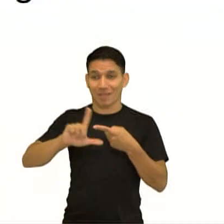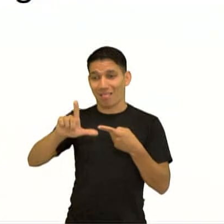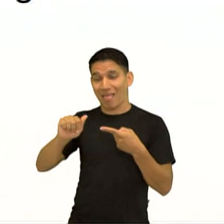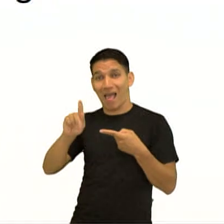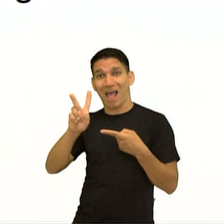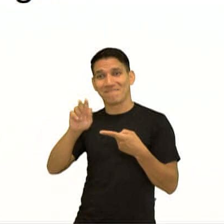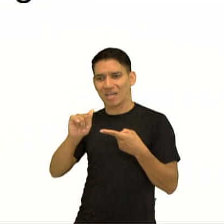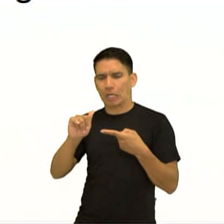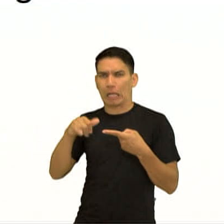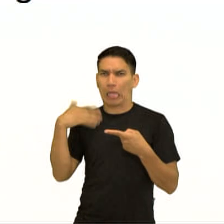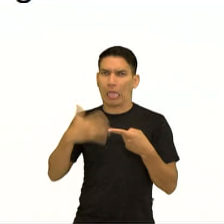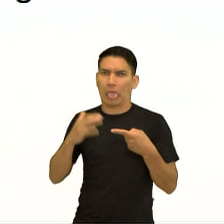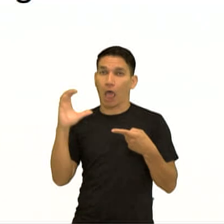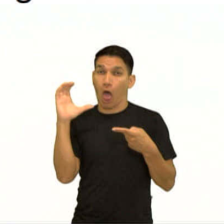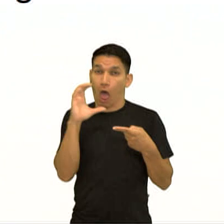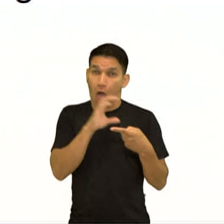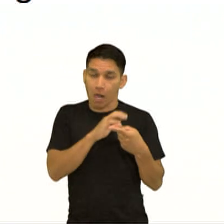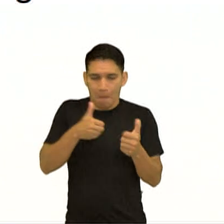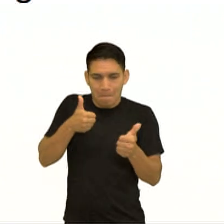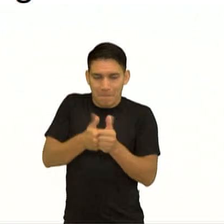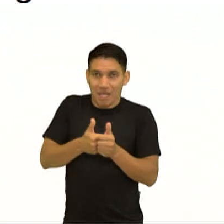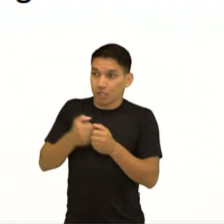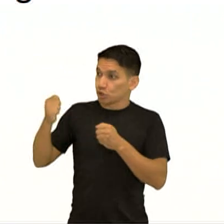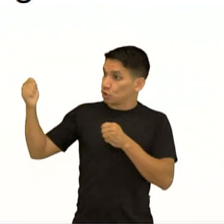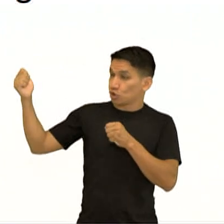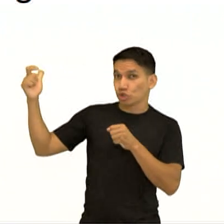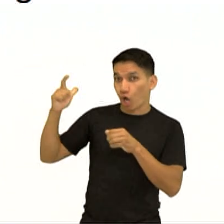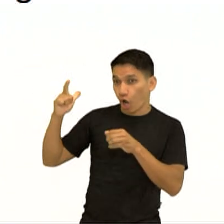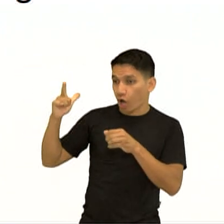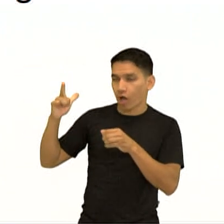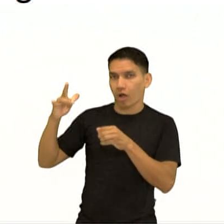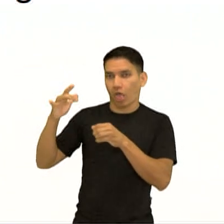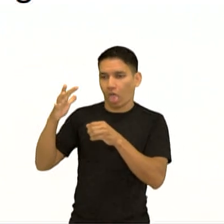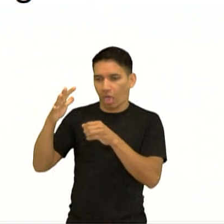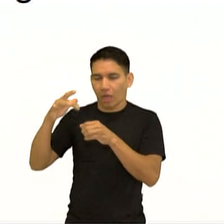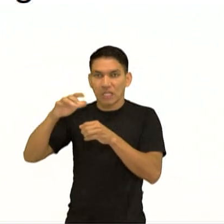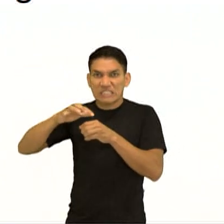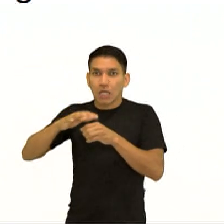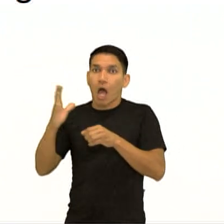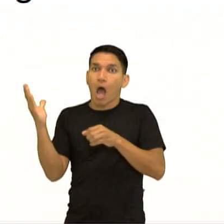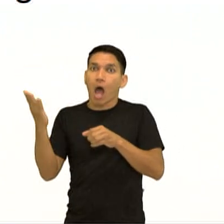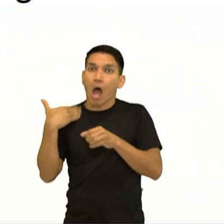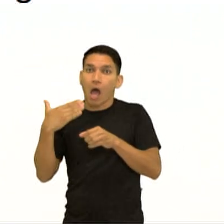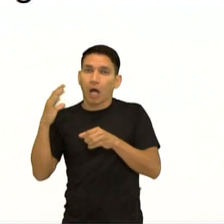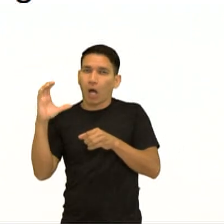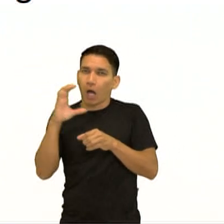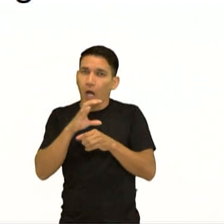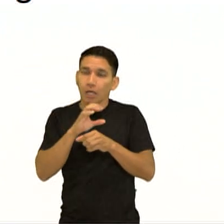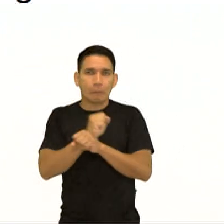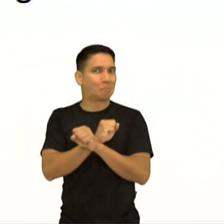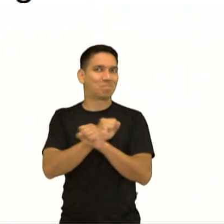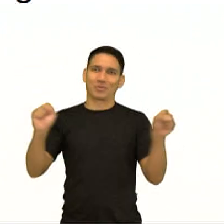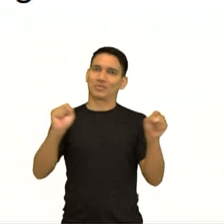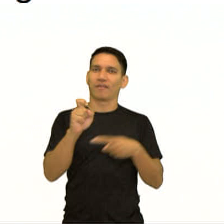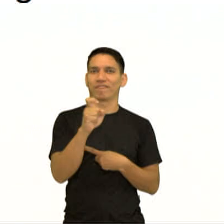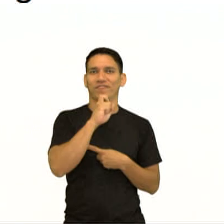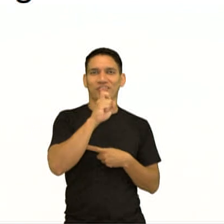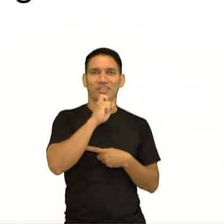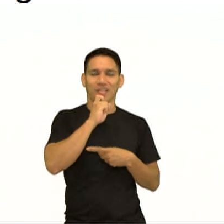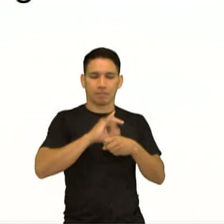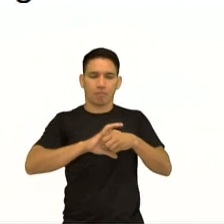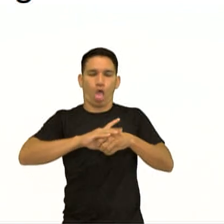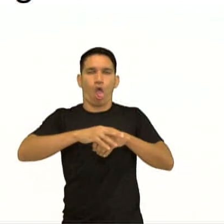e sua proximidade do Sol e a ausência de atmosfera não permitiam um resfriamento do magma.